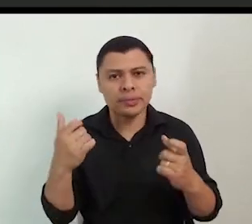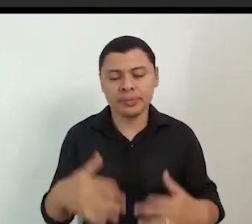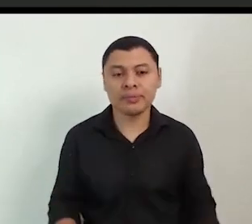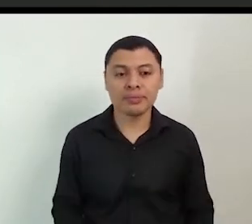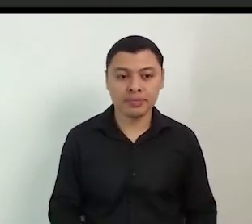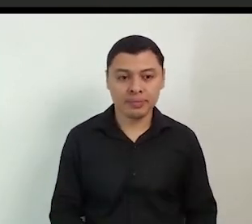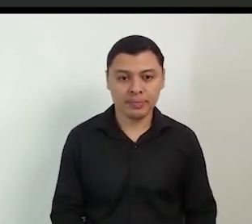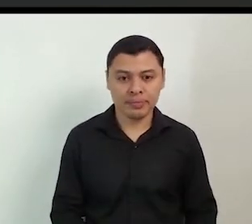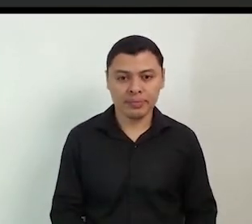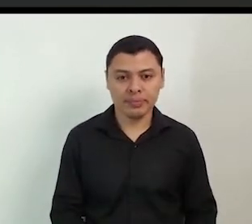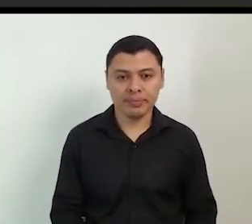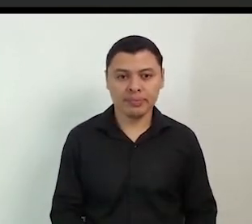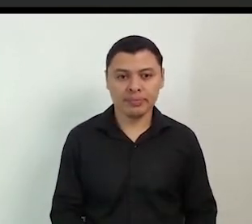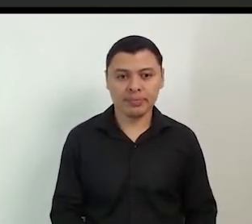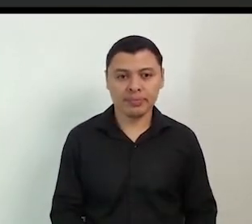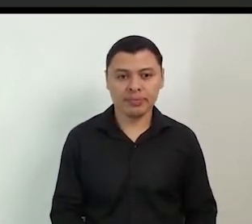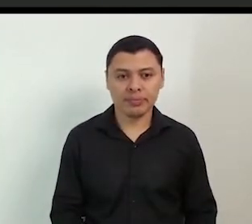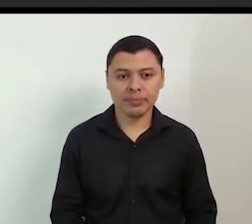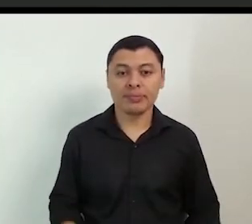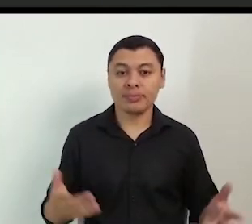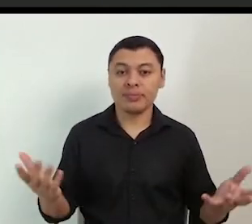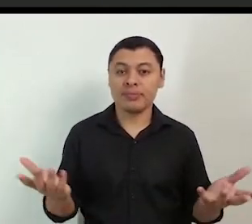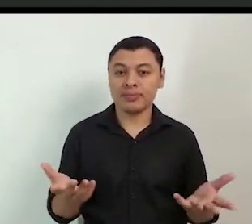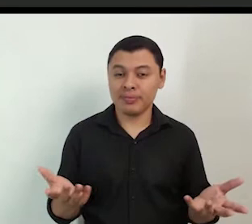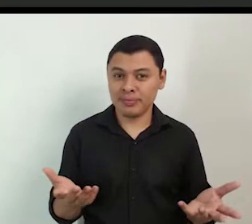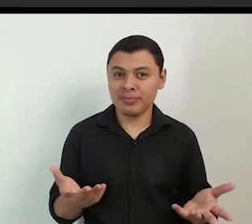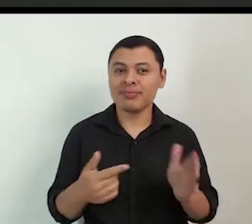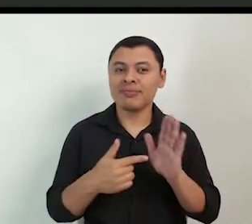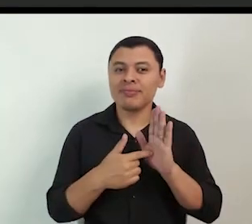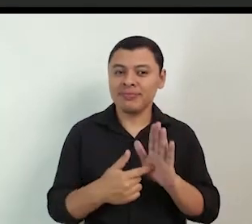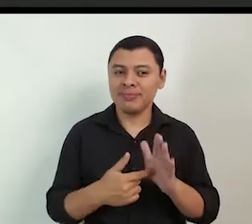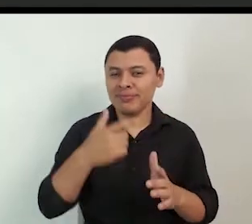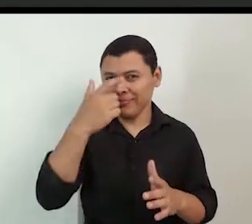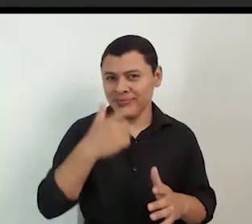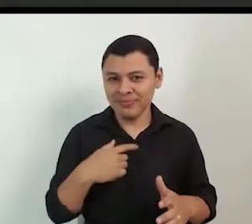Primeiro, nós estamos aqui no momento da apresentação, e